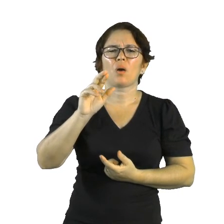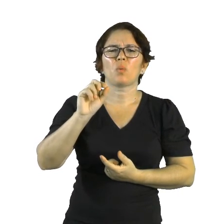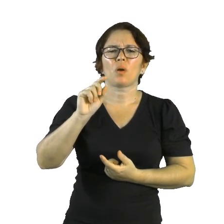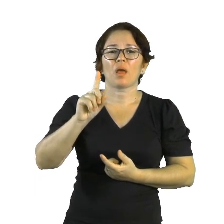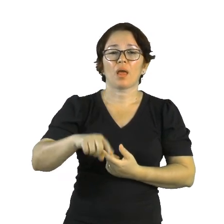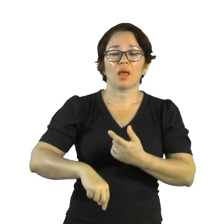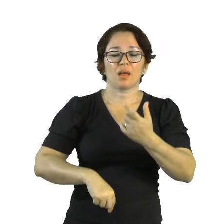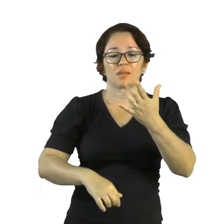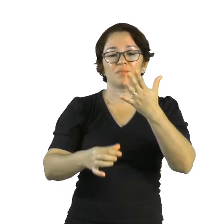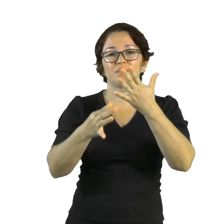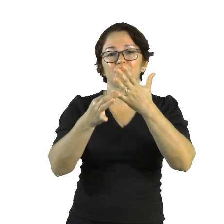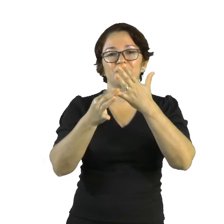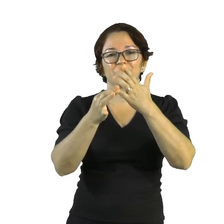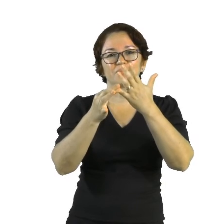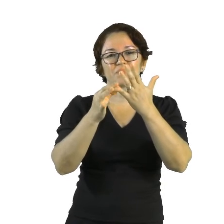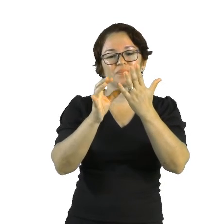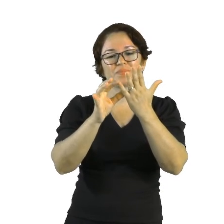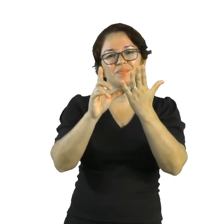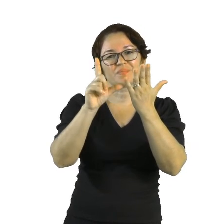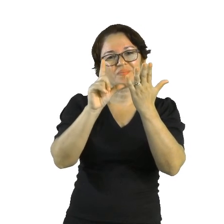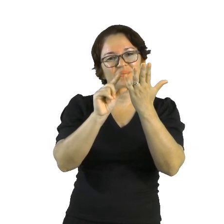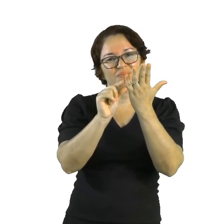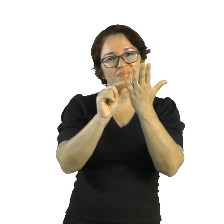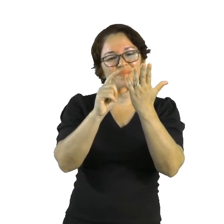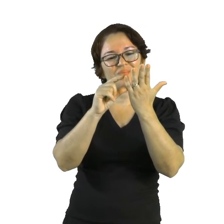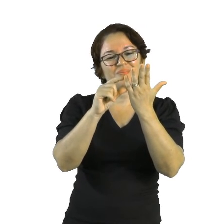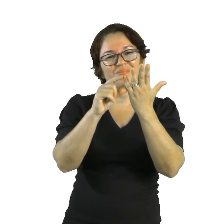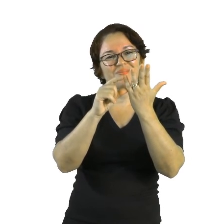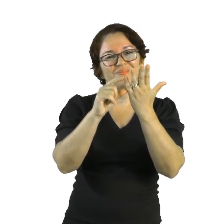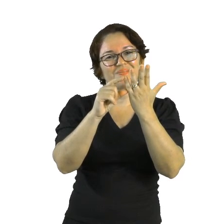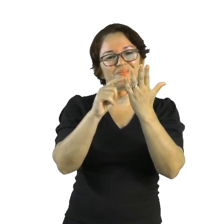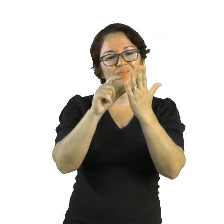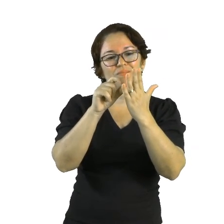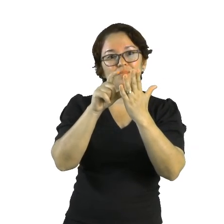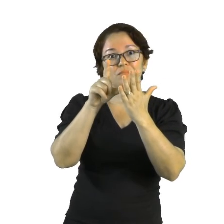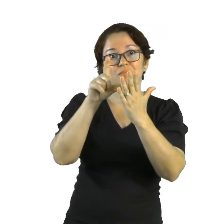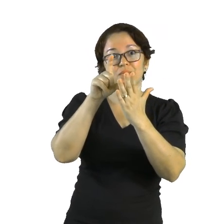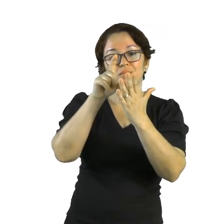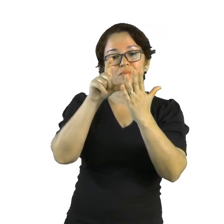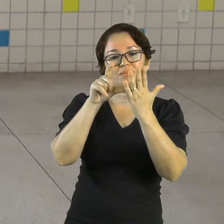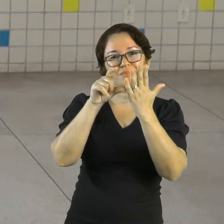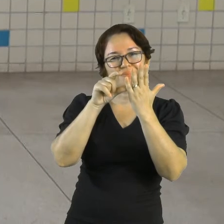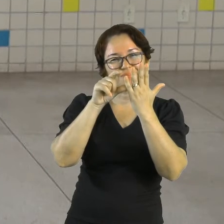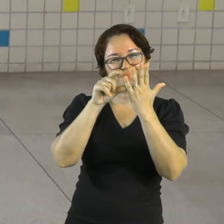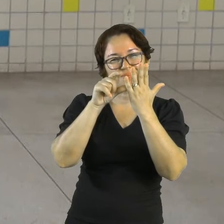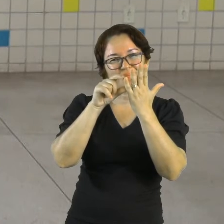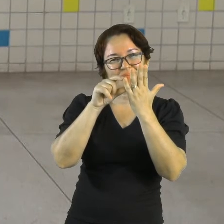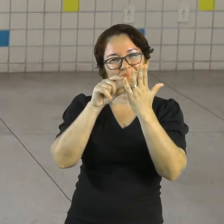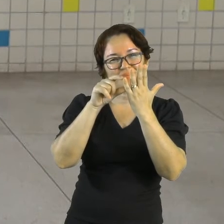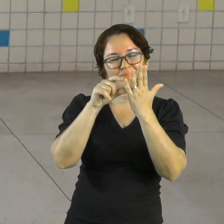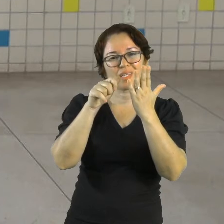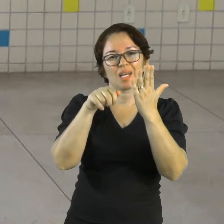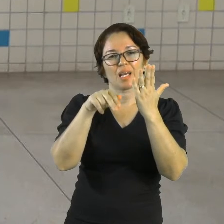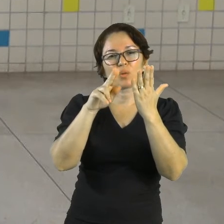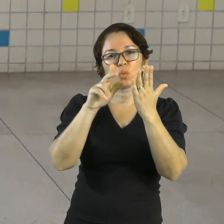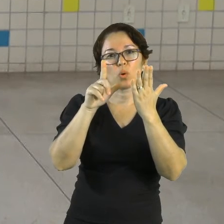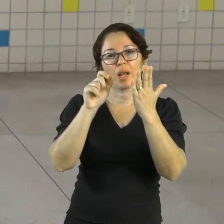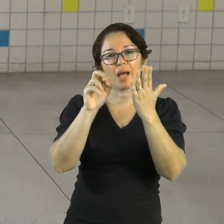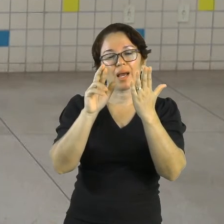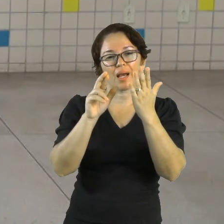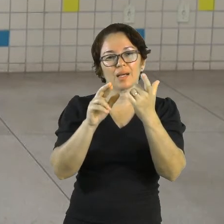O último dedinho. Então, na palavra anular, quantas sílabas tem?